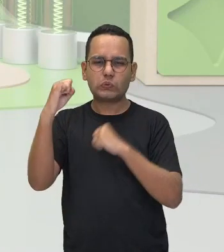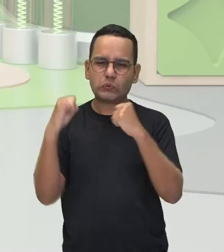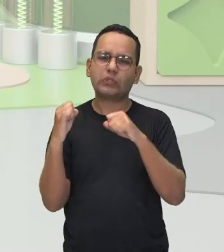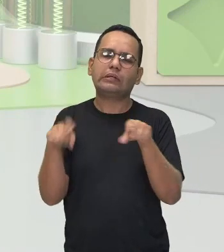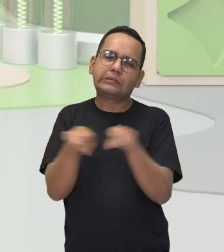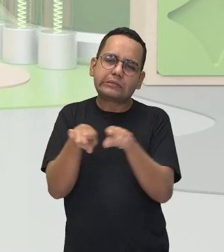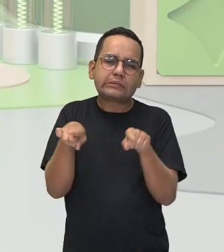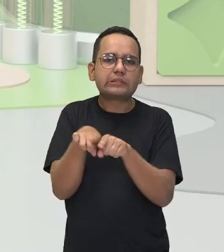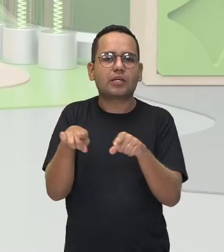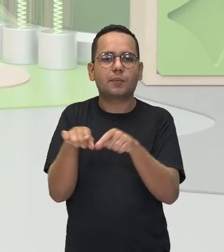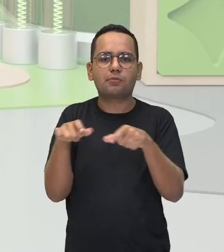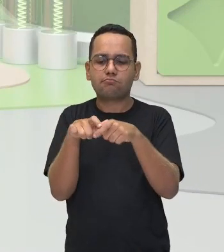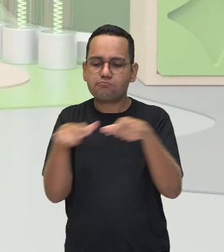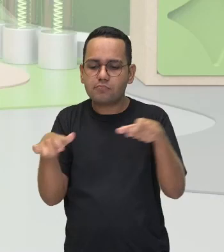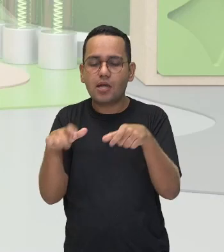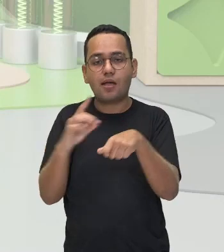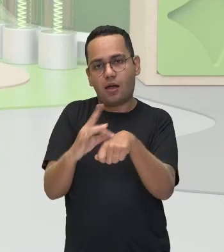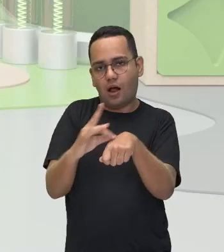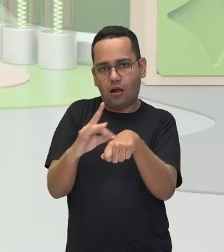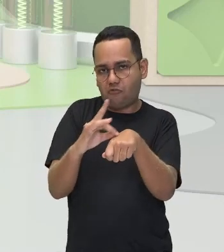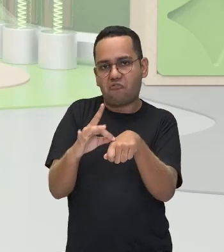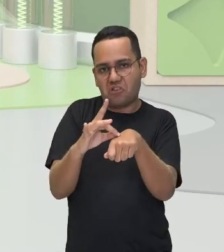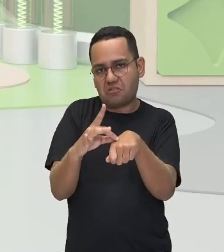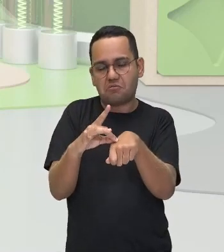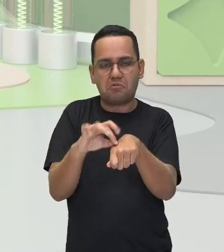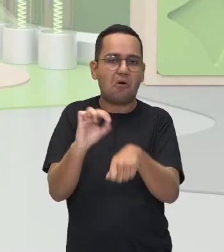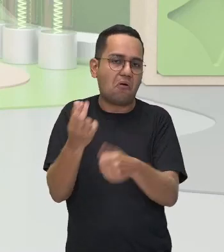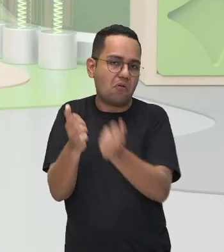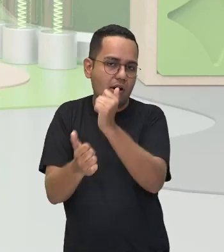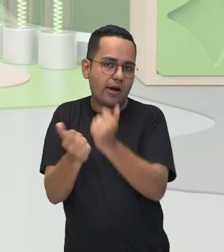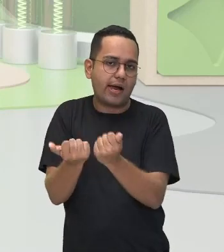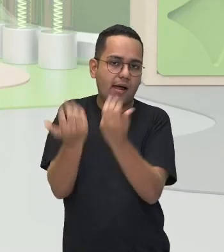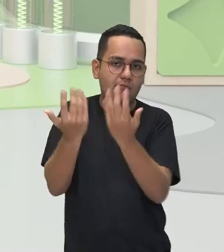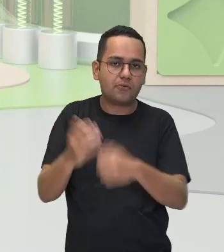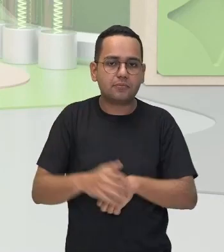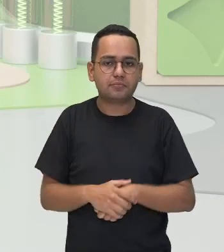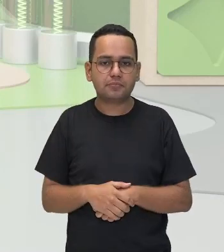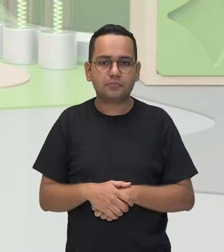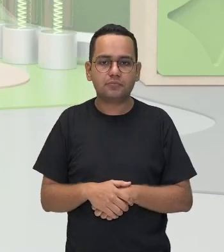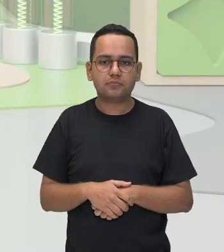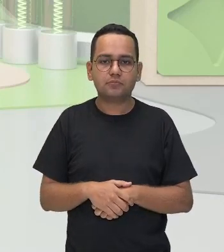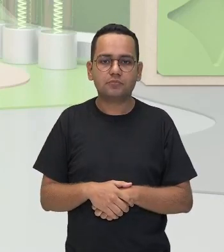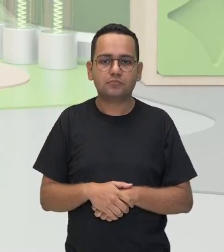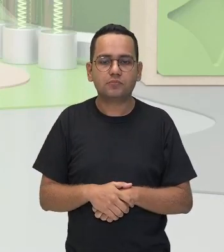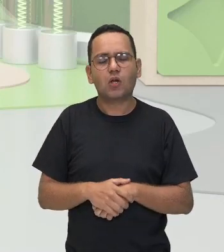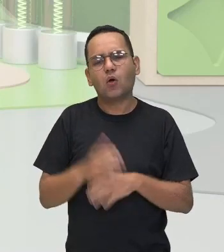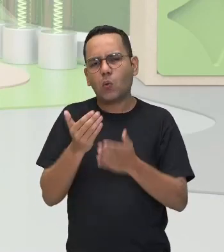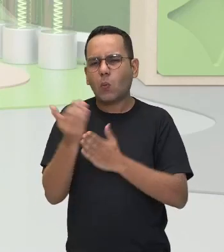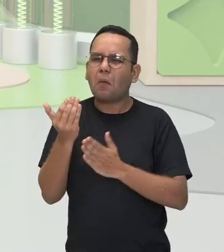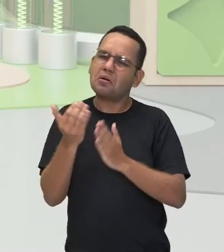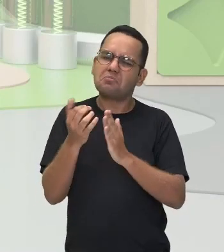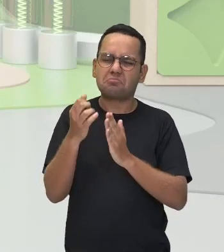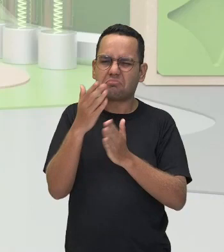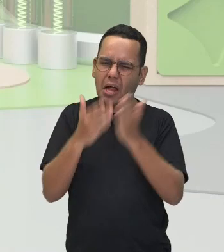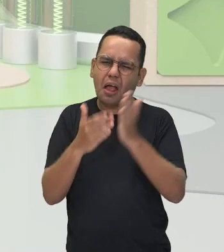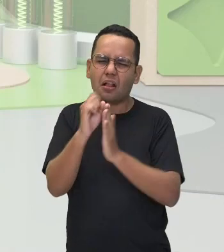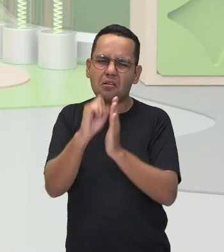carvão mineral. Então, teve início na segunda metade do século XVIII, por volta